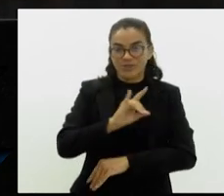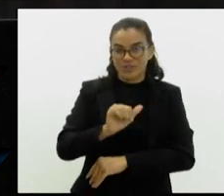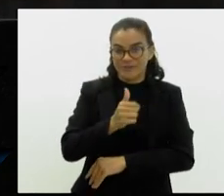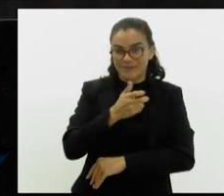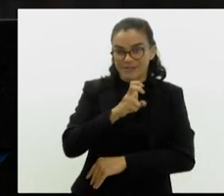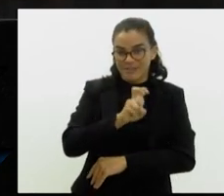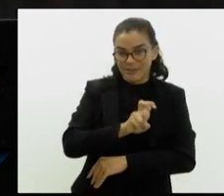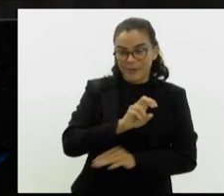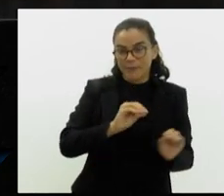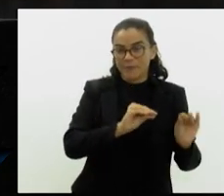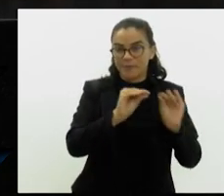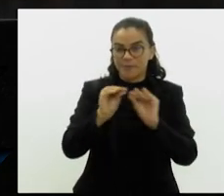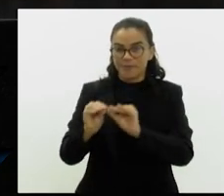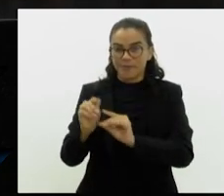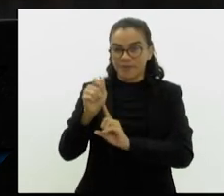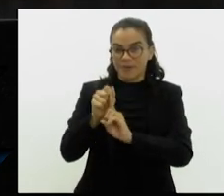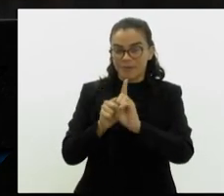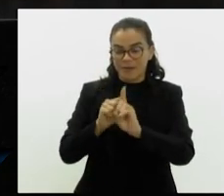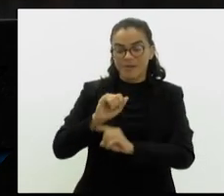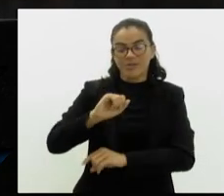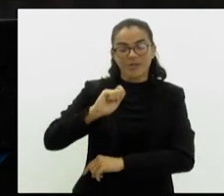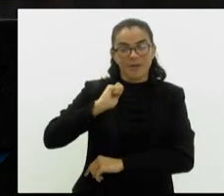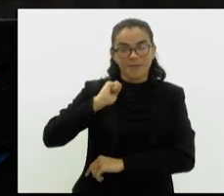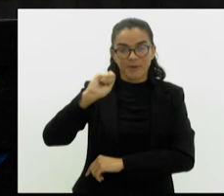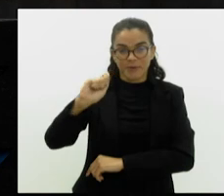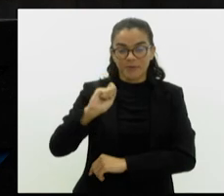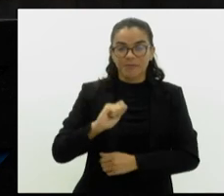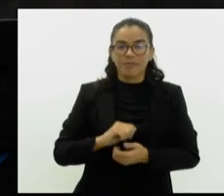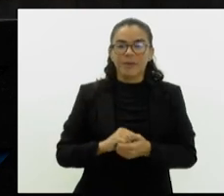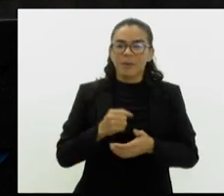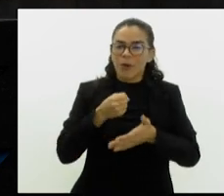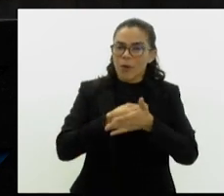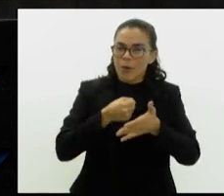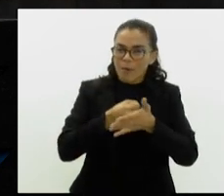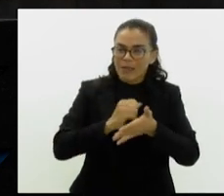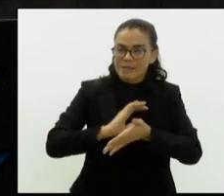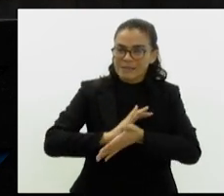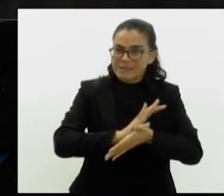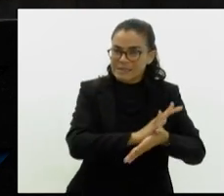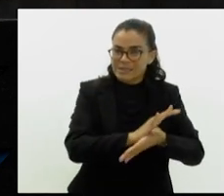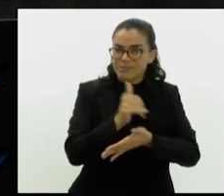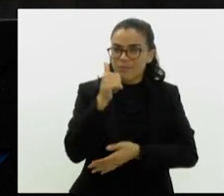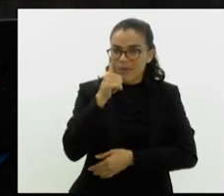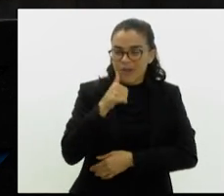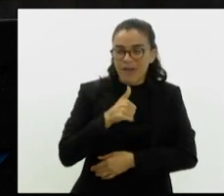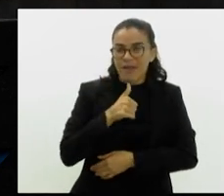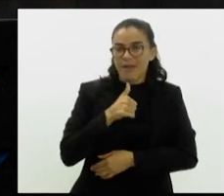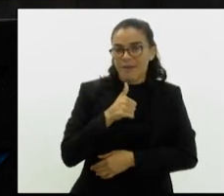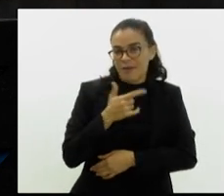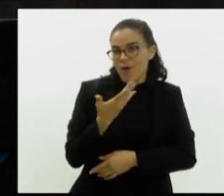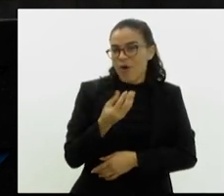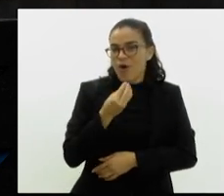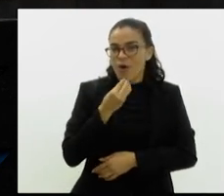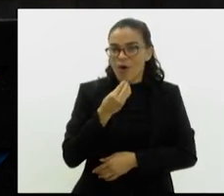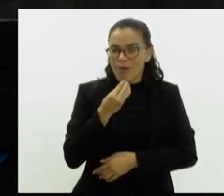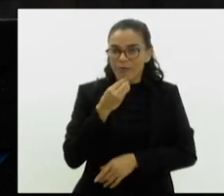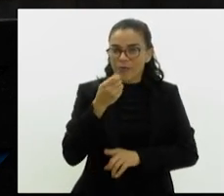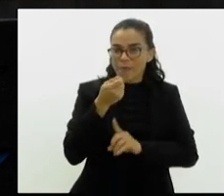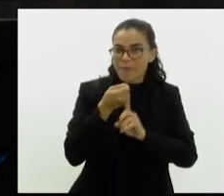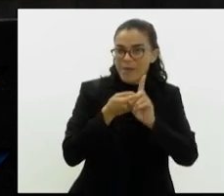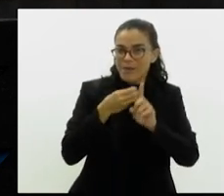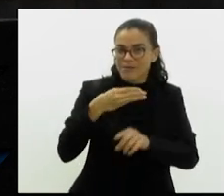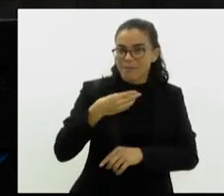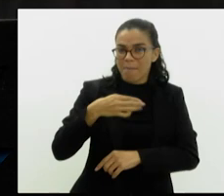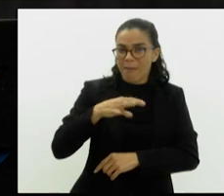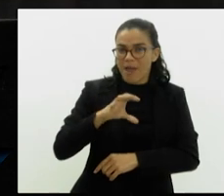25 e o tema do combate à discriminação da Mulher embora o mês de março seja marcado como Márcio violeta é